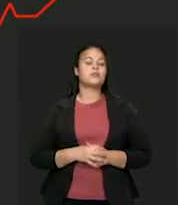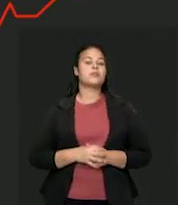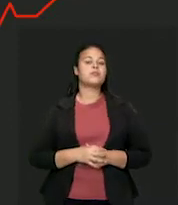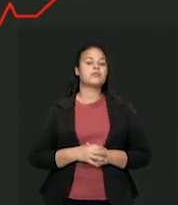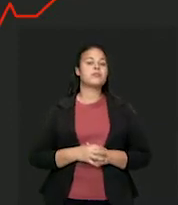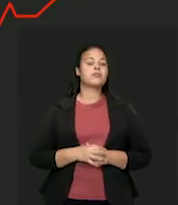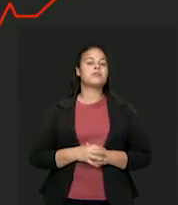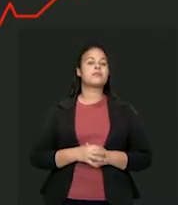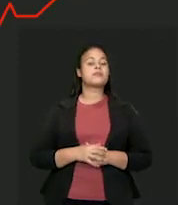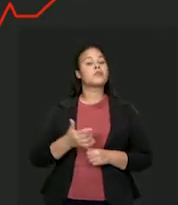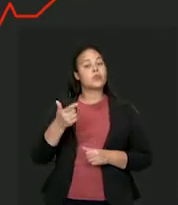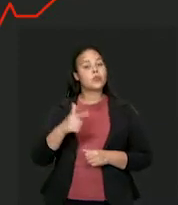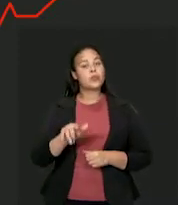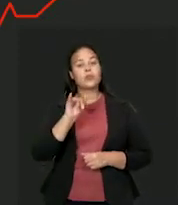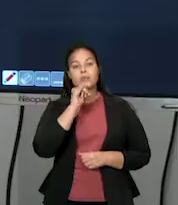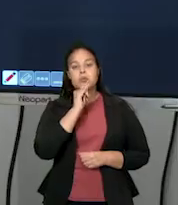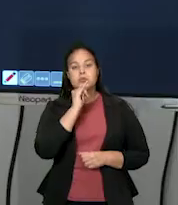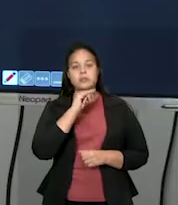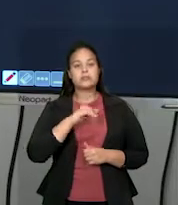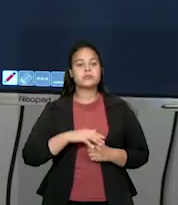Mais um exemplo.